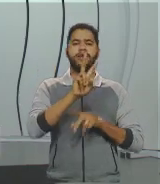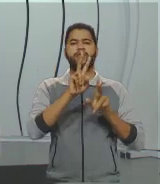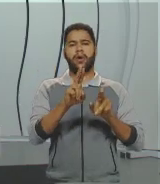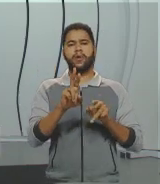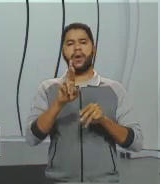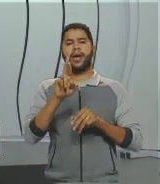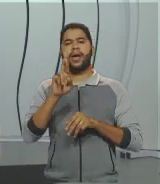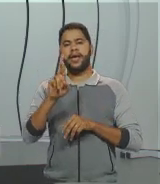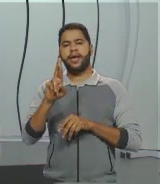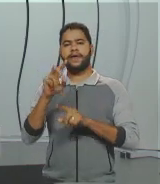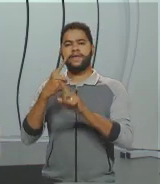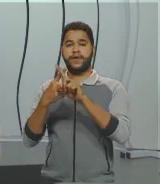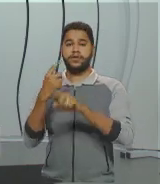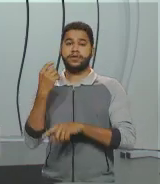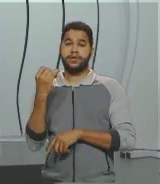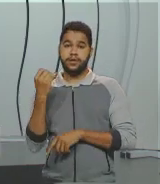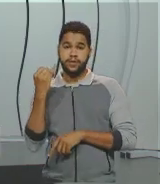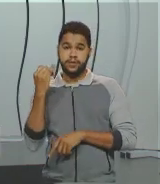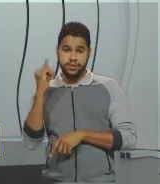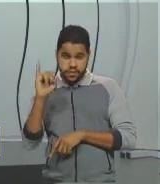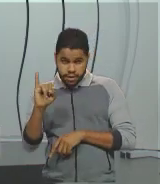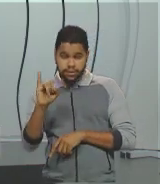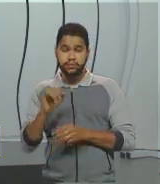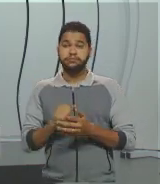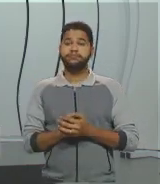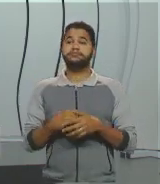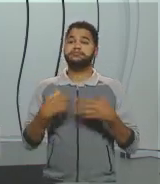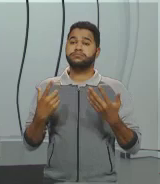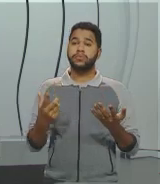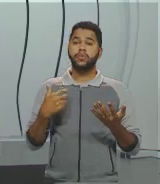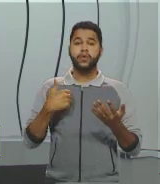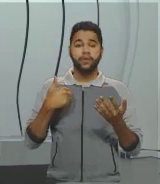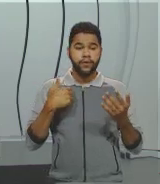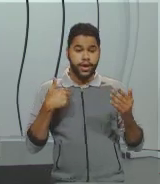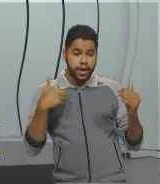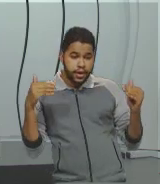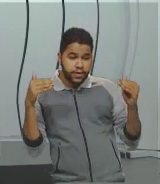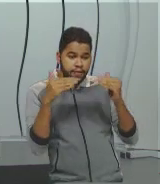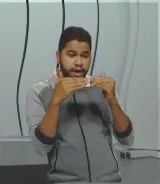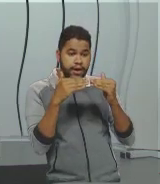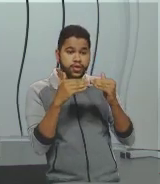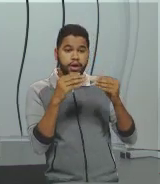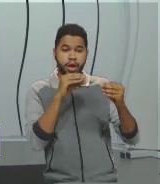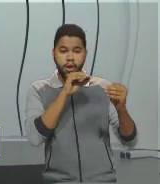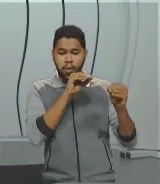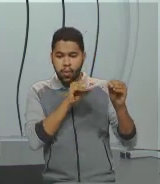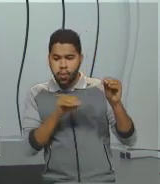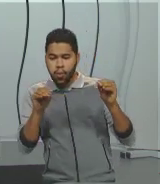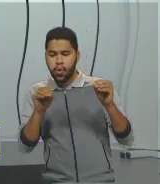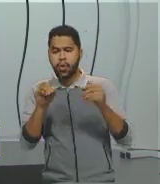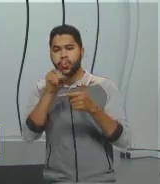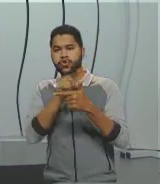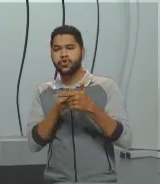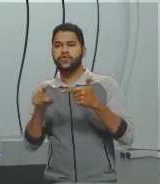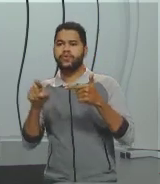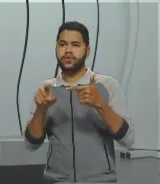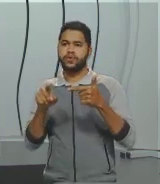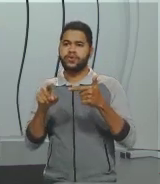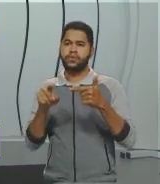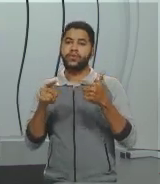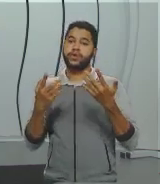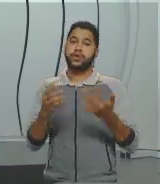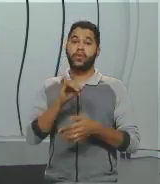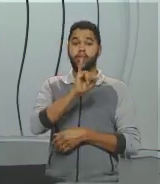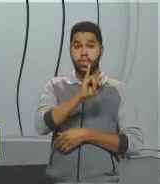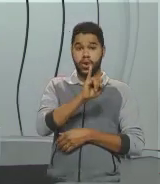como eu quero saber a corrente, eu vou passar a resistência equivalente para o outro lado dividindo. Então, o I vai ser igual a tensão dividido